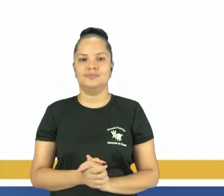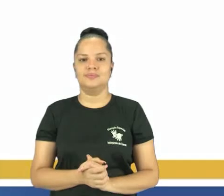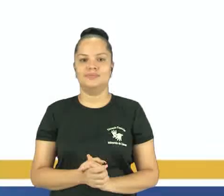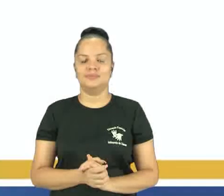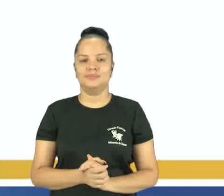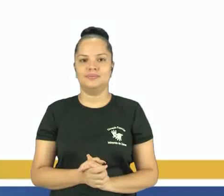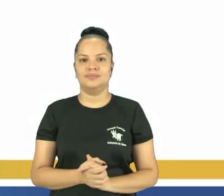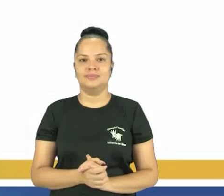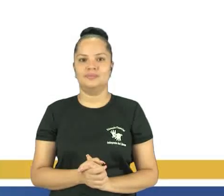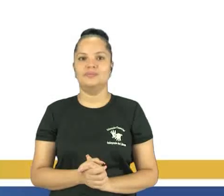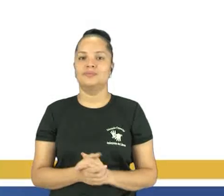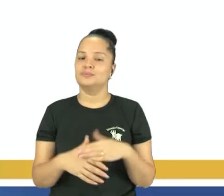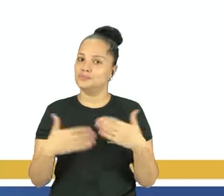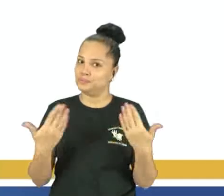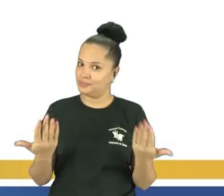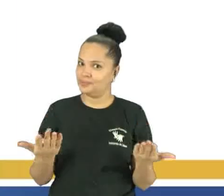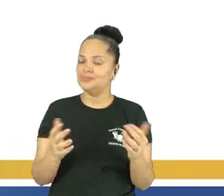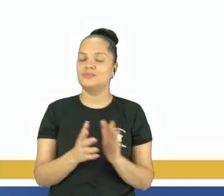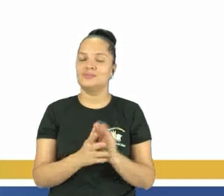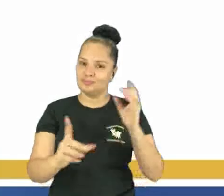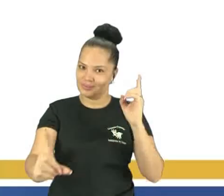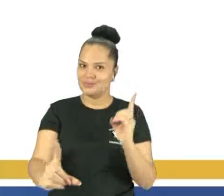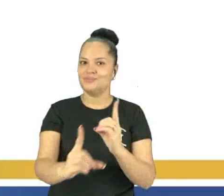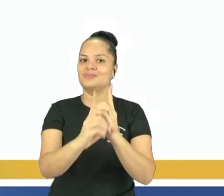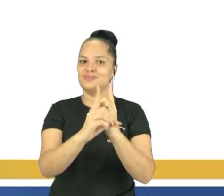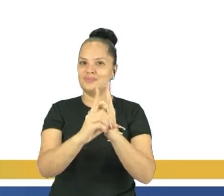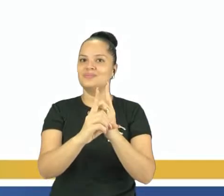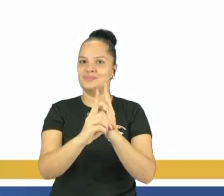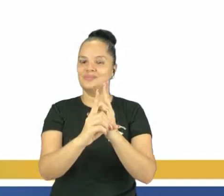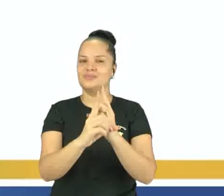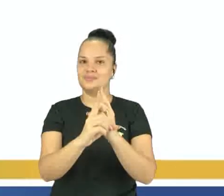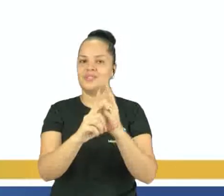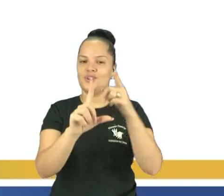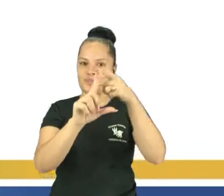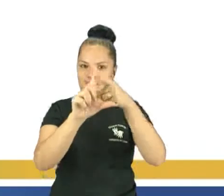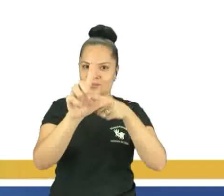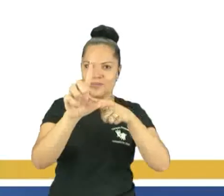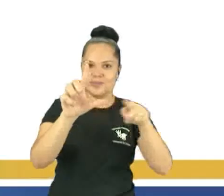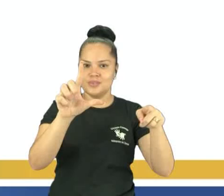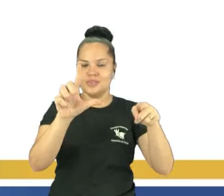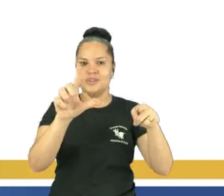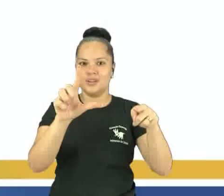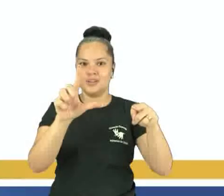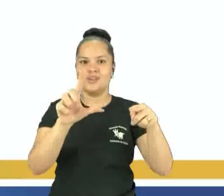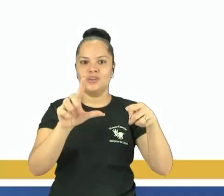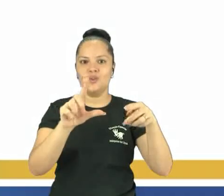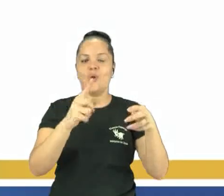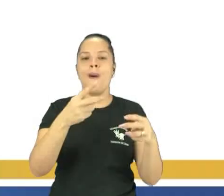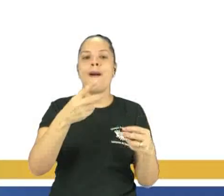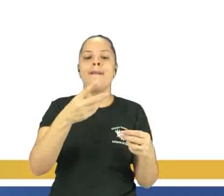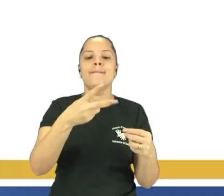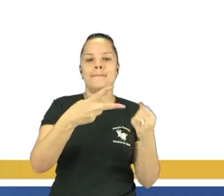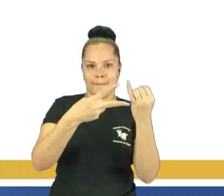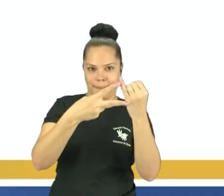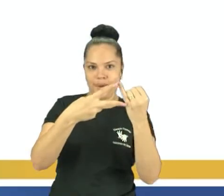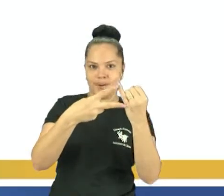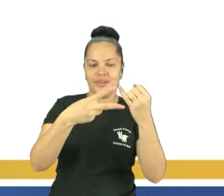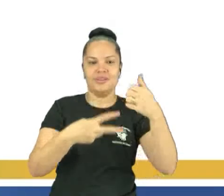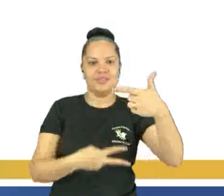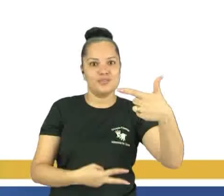bem? Muito bem, então descobrimos, né, que os ângulos aí desse polígono medem